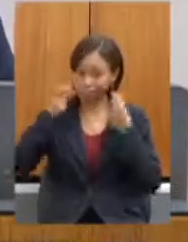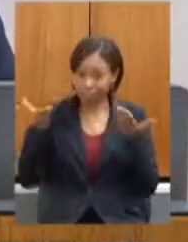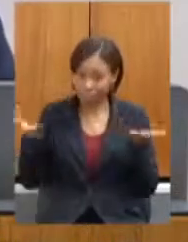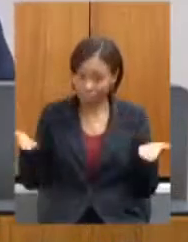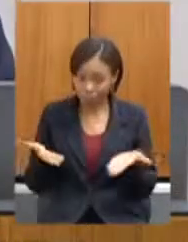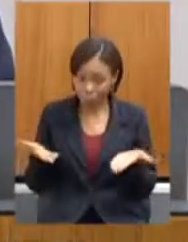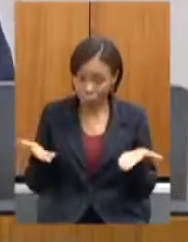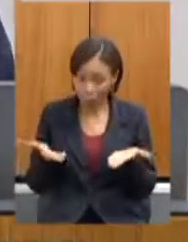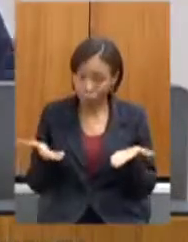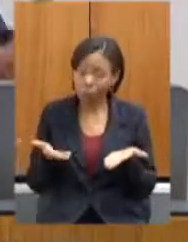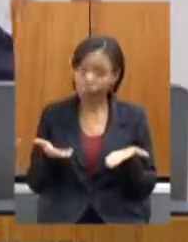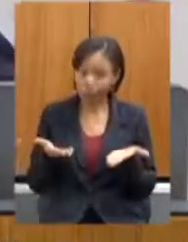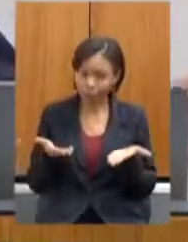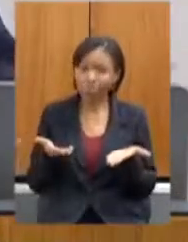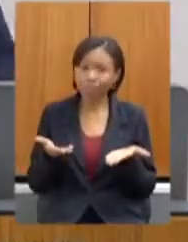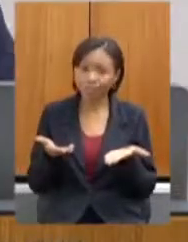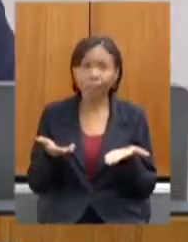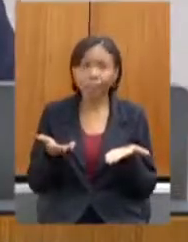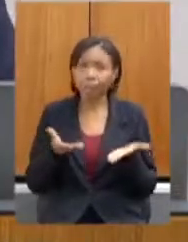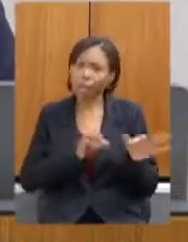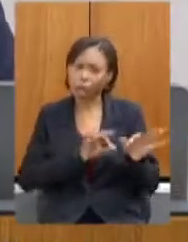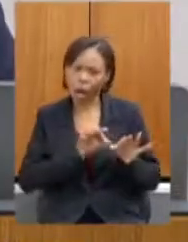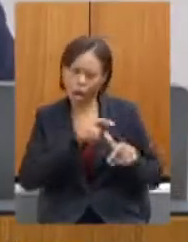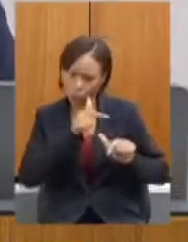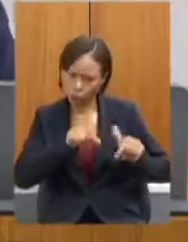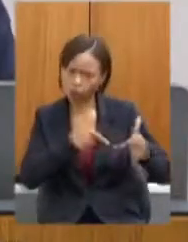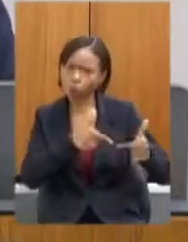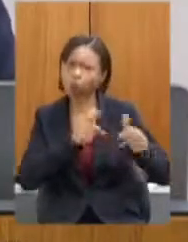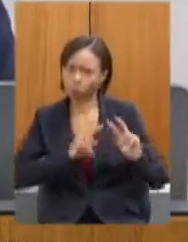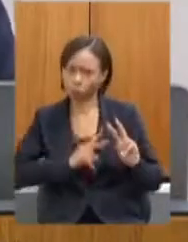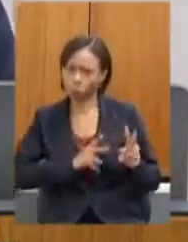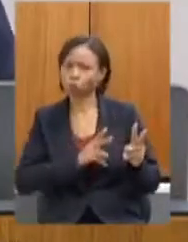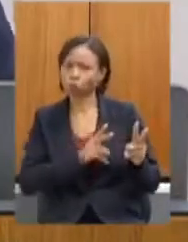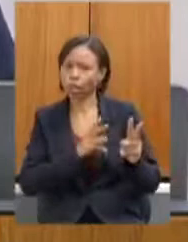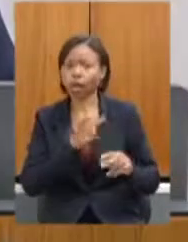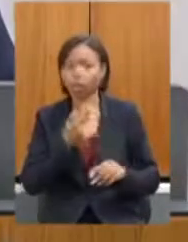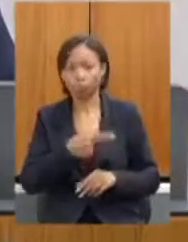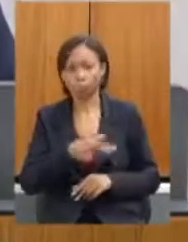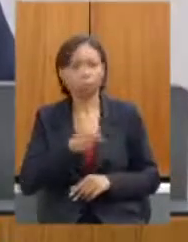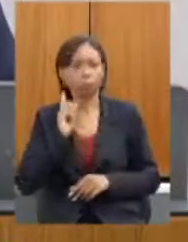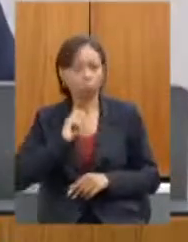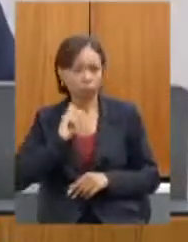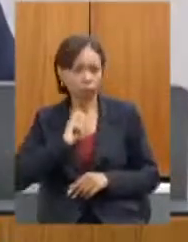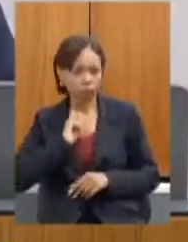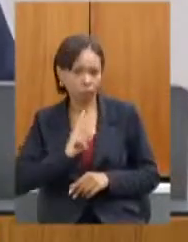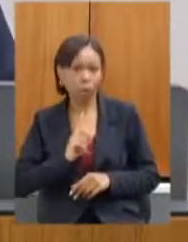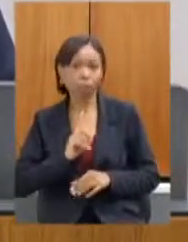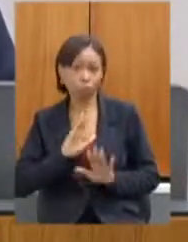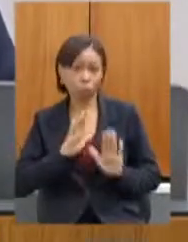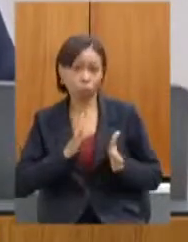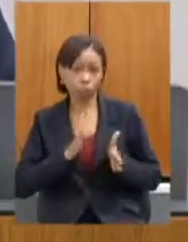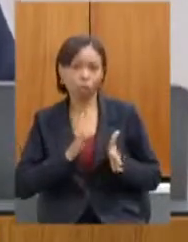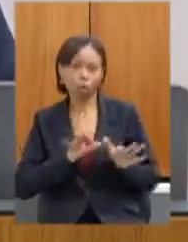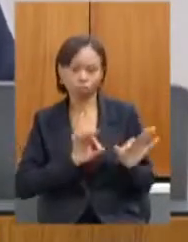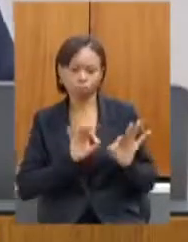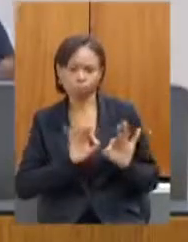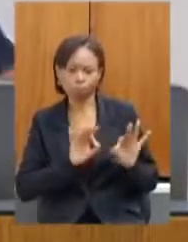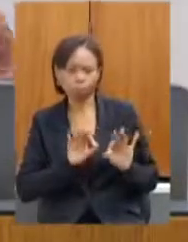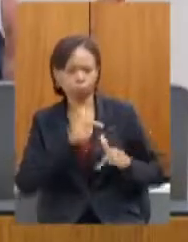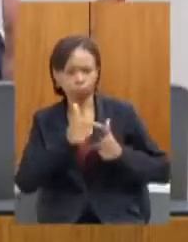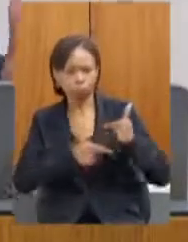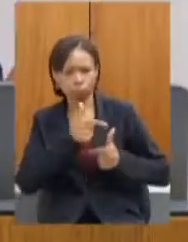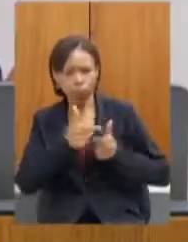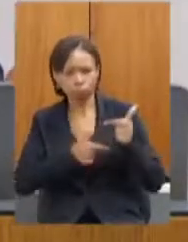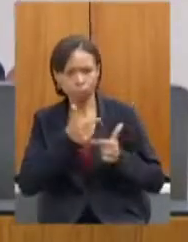a lei de continuar com as ações que estão sendo tomadas em Minas Gerais e são ações que que